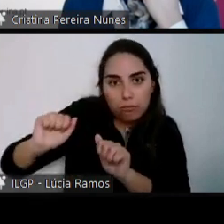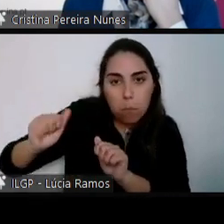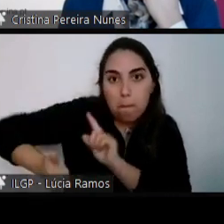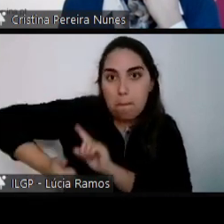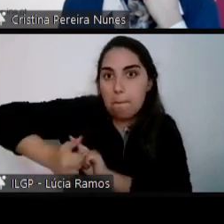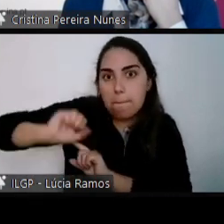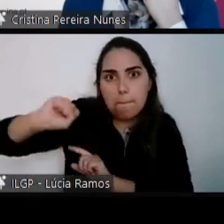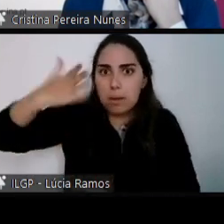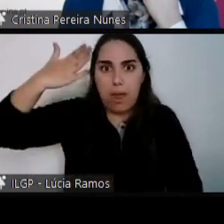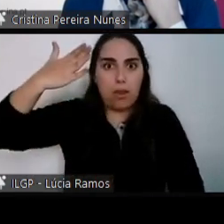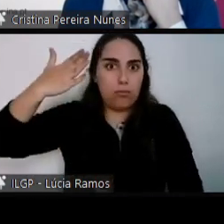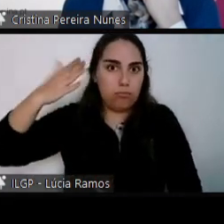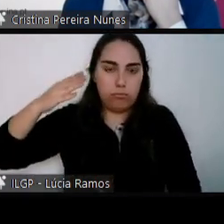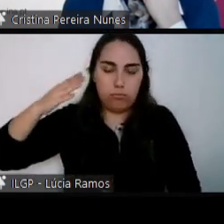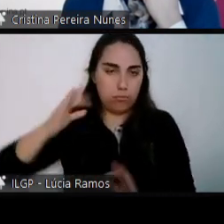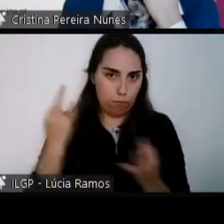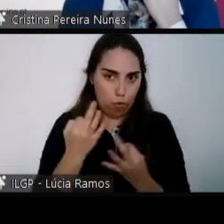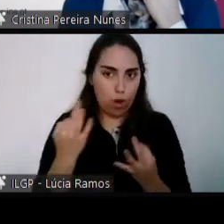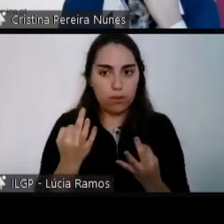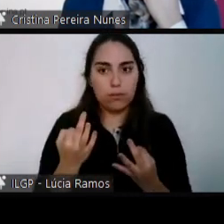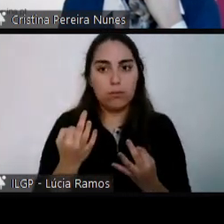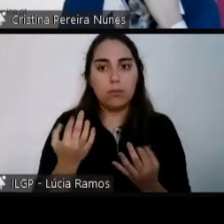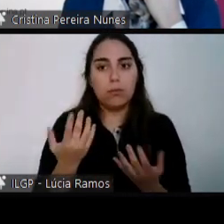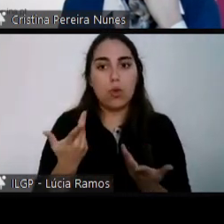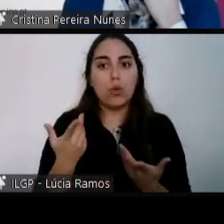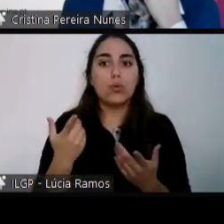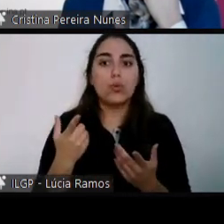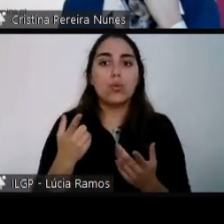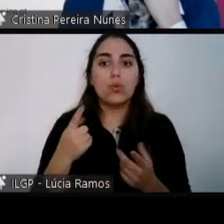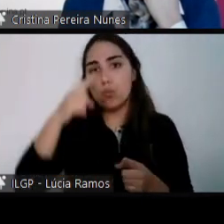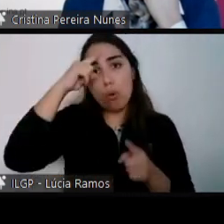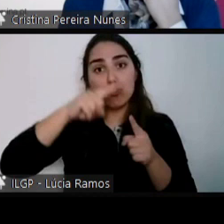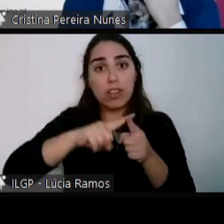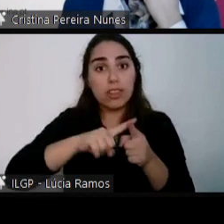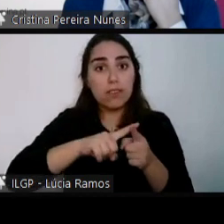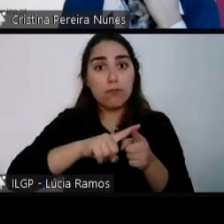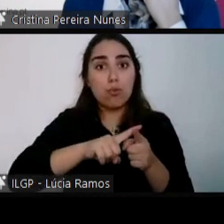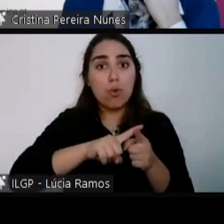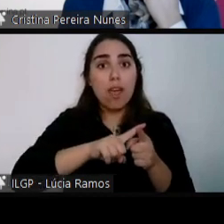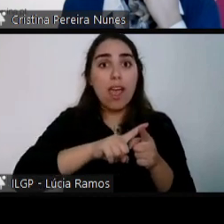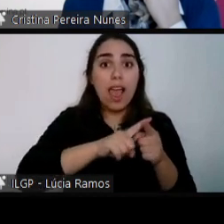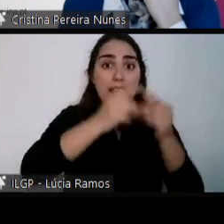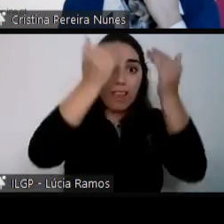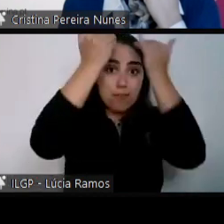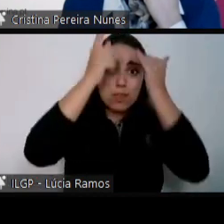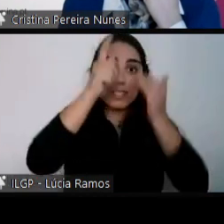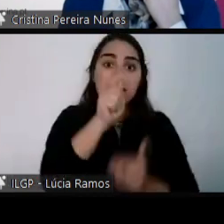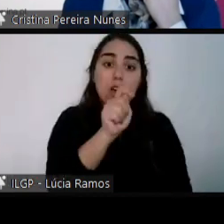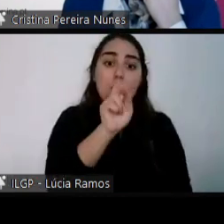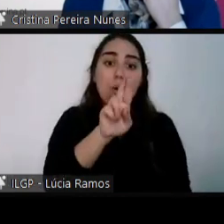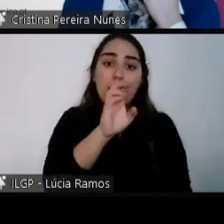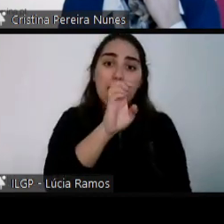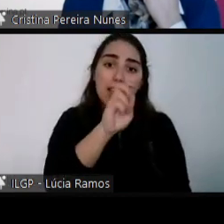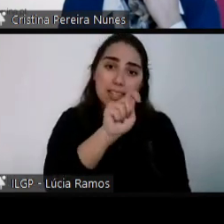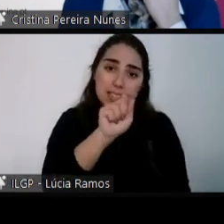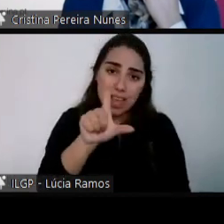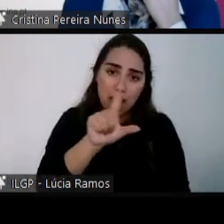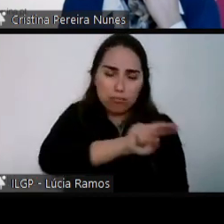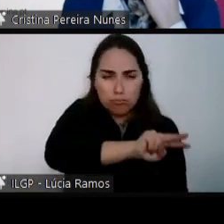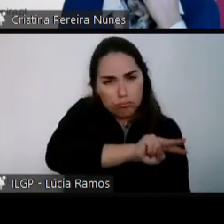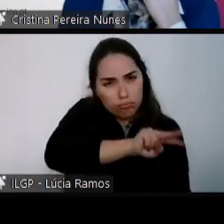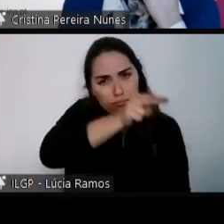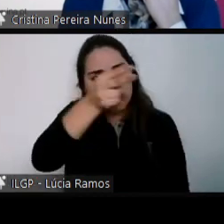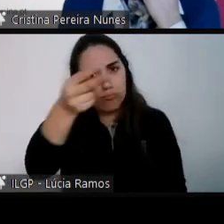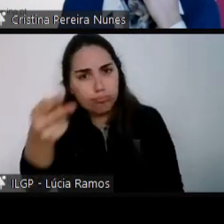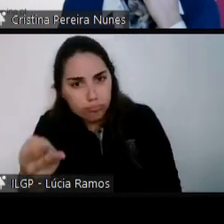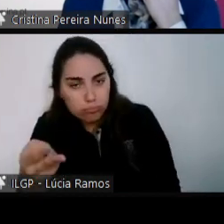que o papel dele era de transformação, era acabar com toda a passagem de informação em Excel e passar para ferramentas mais robustas.